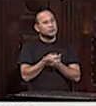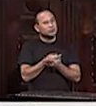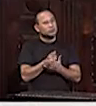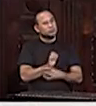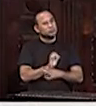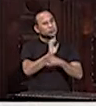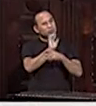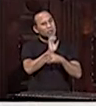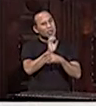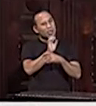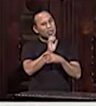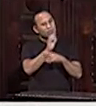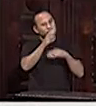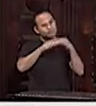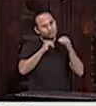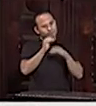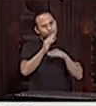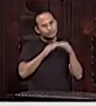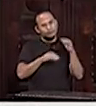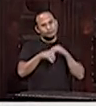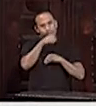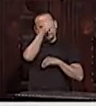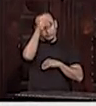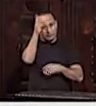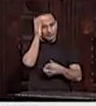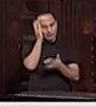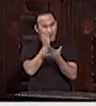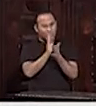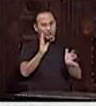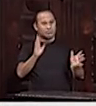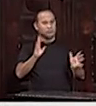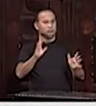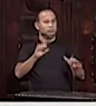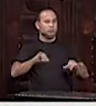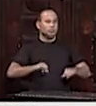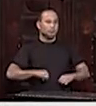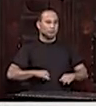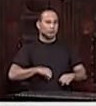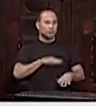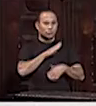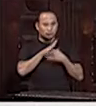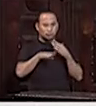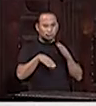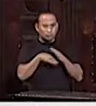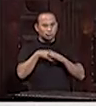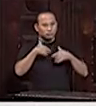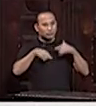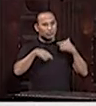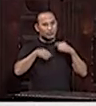deixem de sofrer, para que as empresas terceirizadas deixem de sofrer e para que os serviços